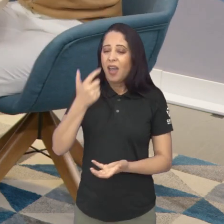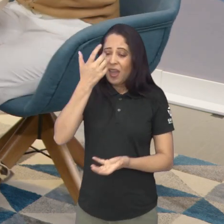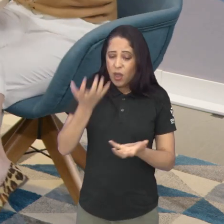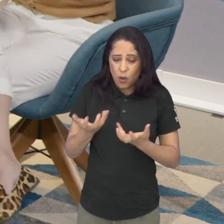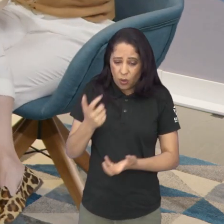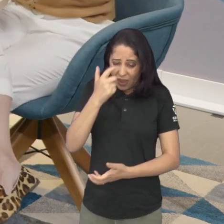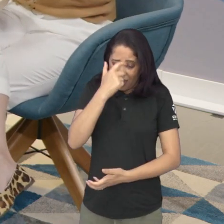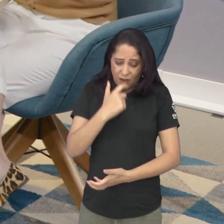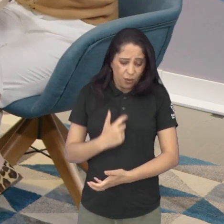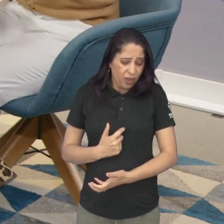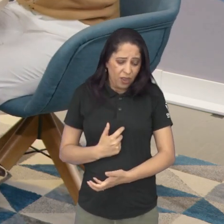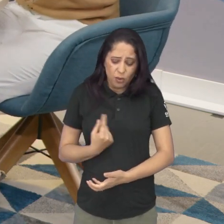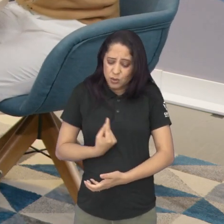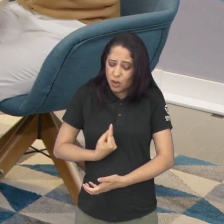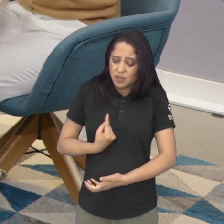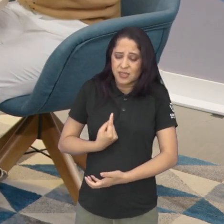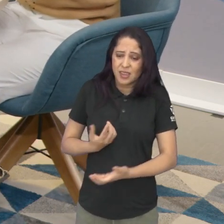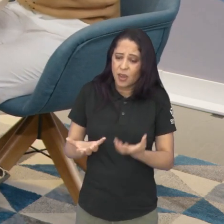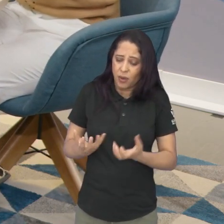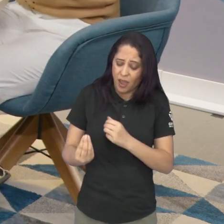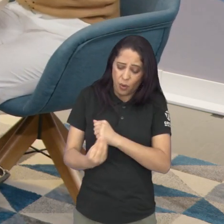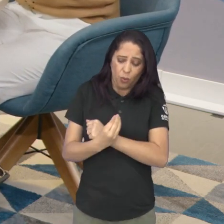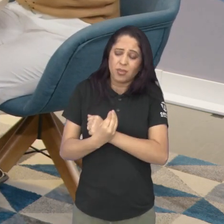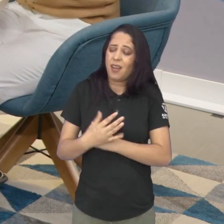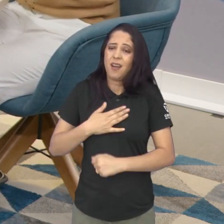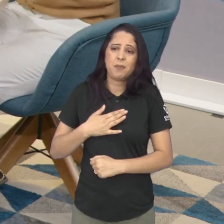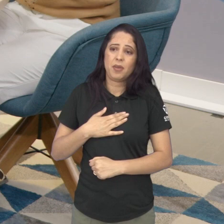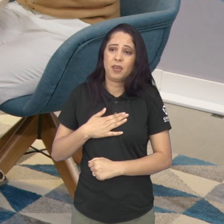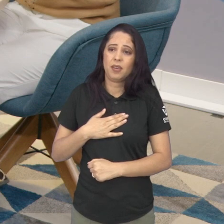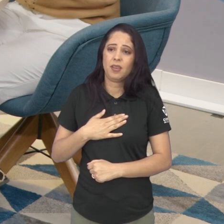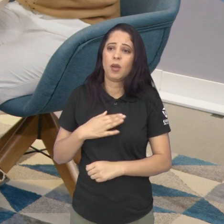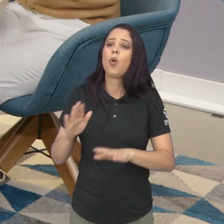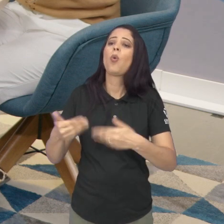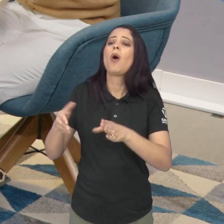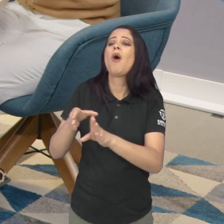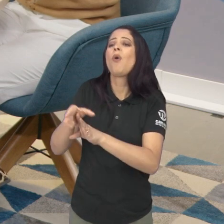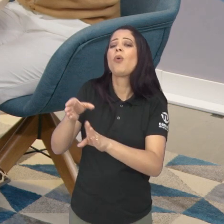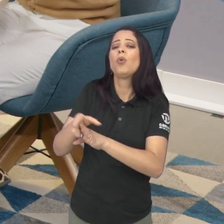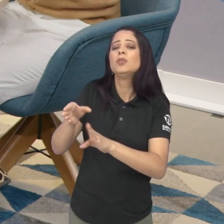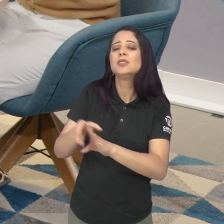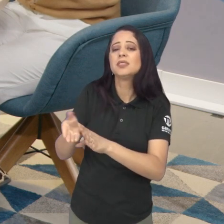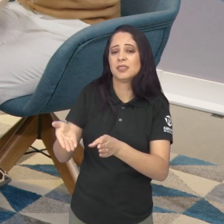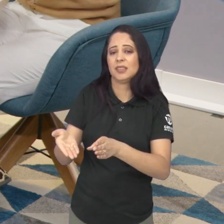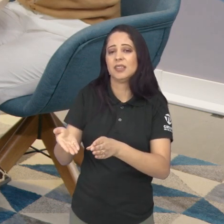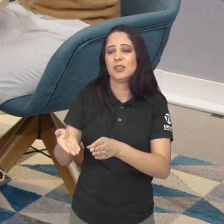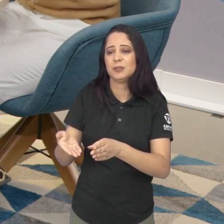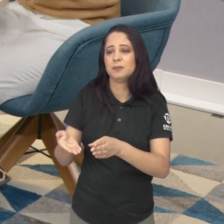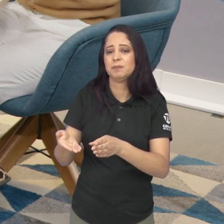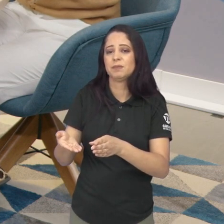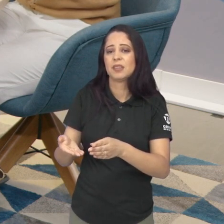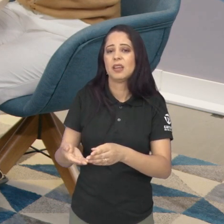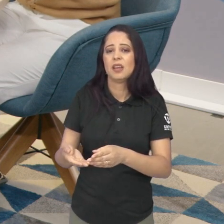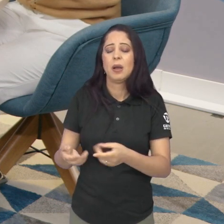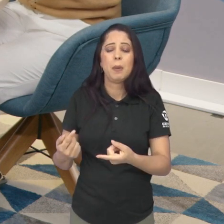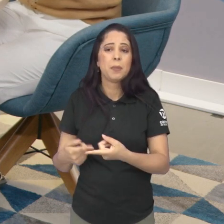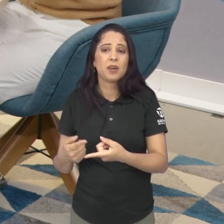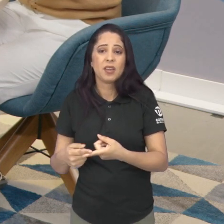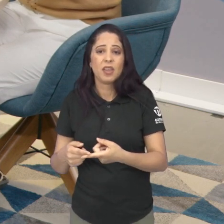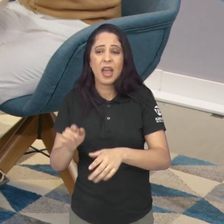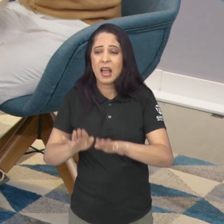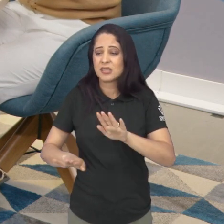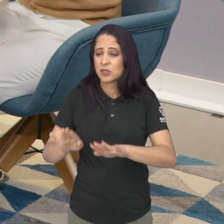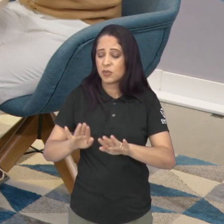sem julgamentos. Que mensagem que você deixaria para essas mães também? Assim, que para que elas se olhem também, né? Poxa, às